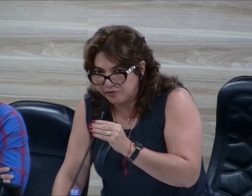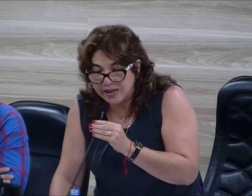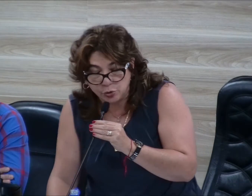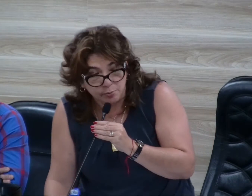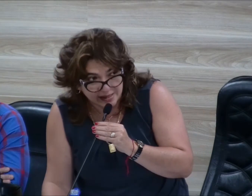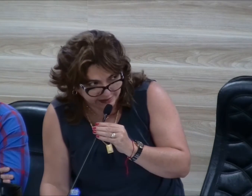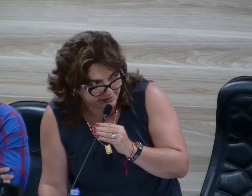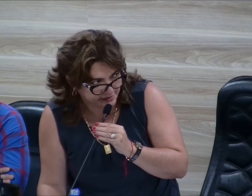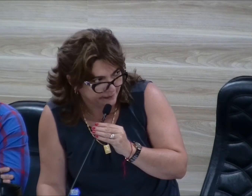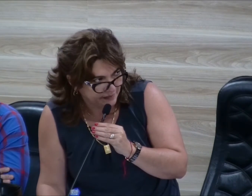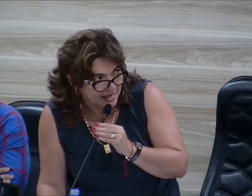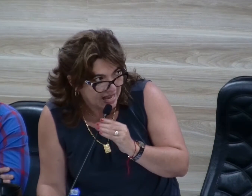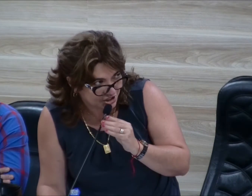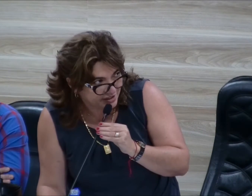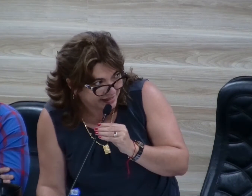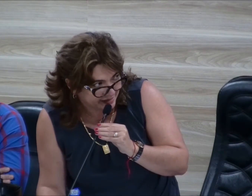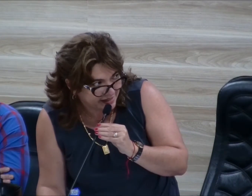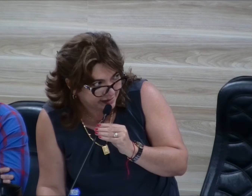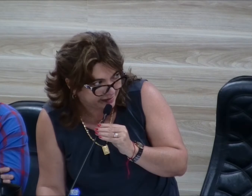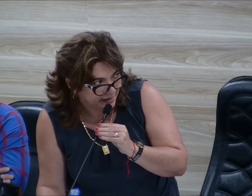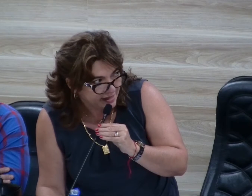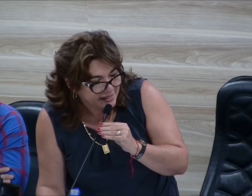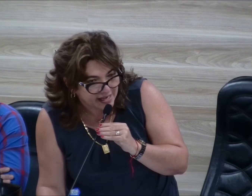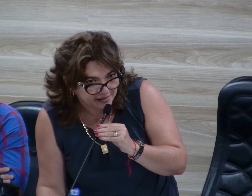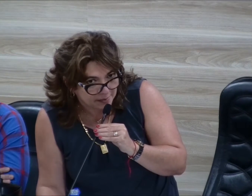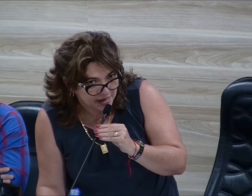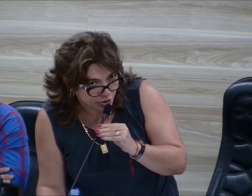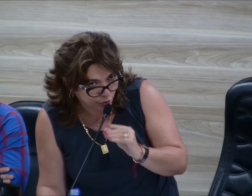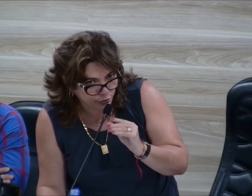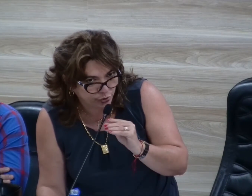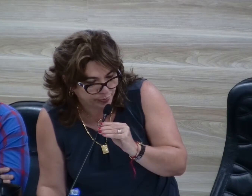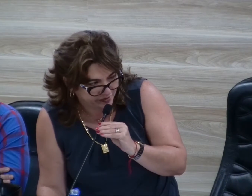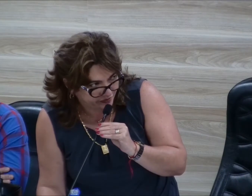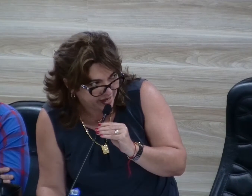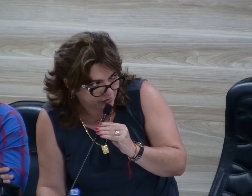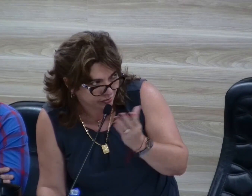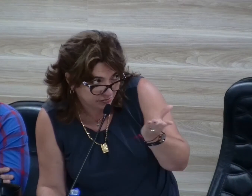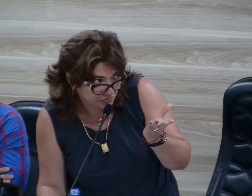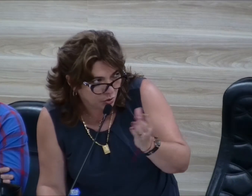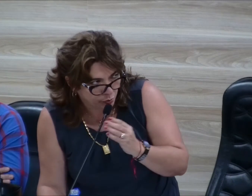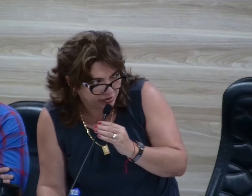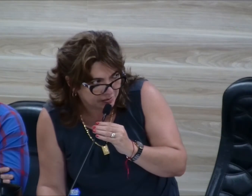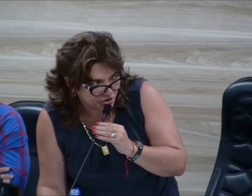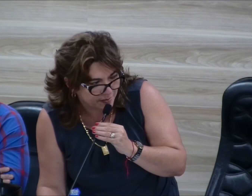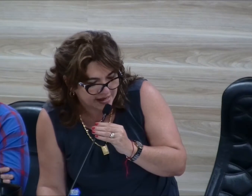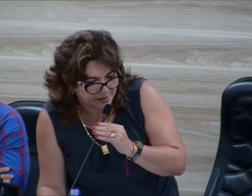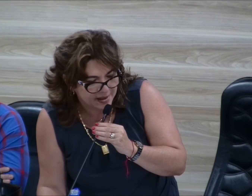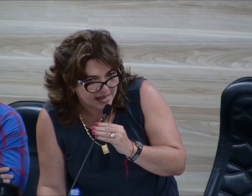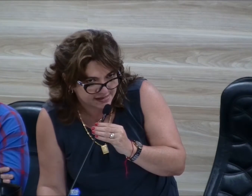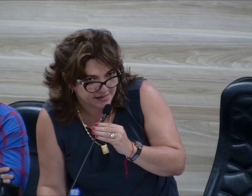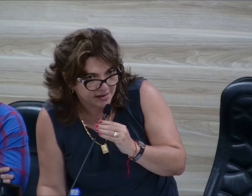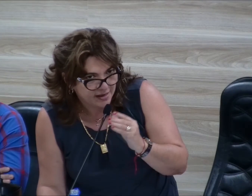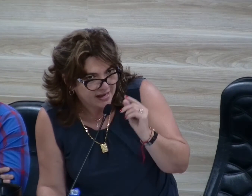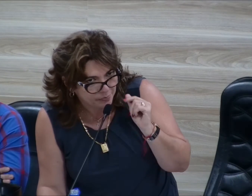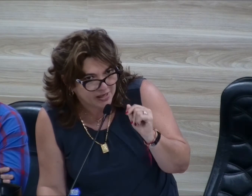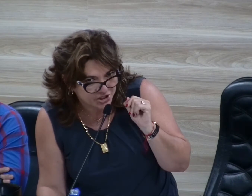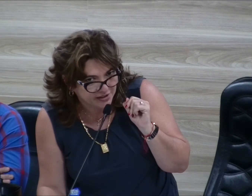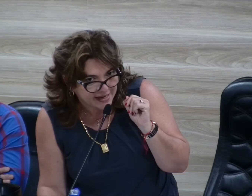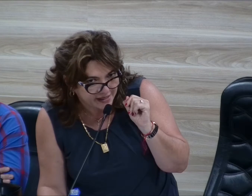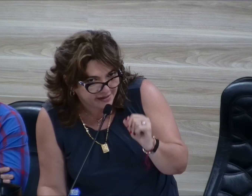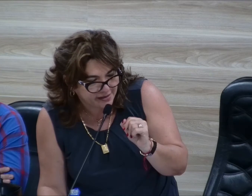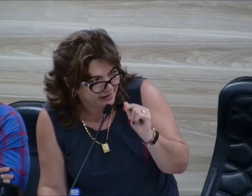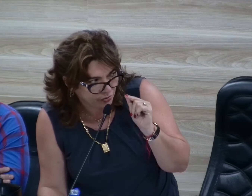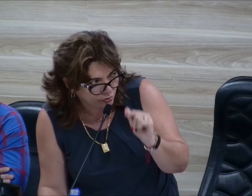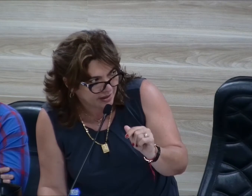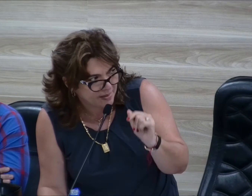que o prefeito mande. A gente acredita, quem está mais junto do prefeito, ou podemos chamar de base, É porque a